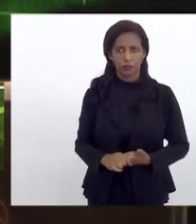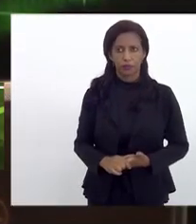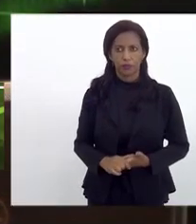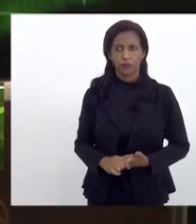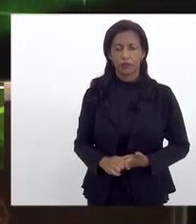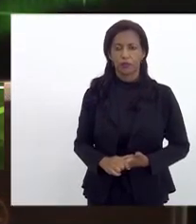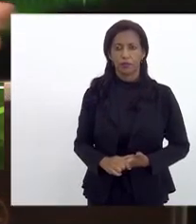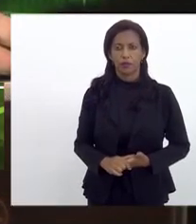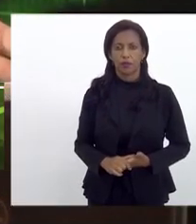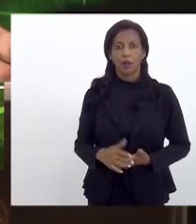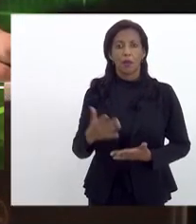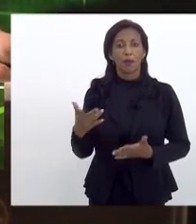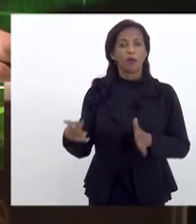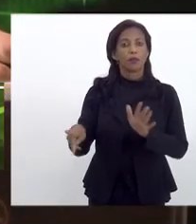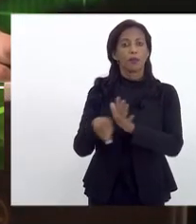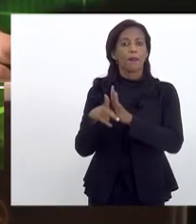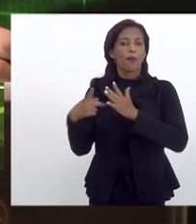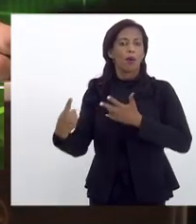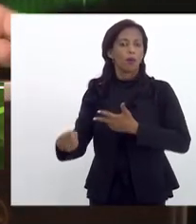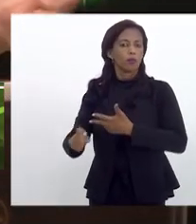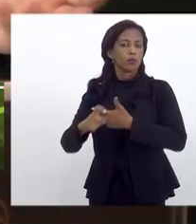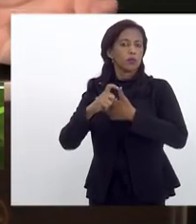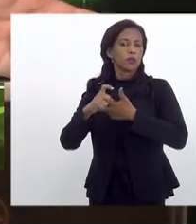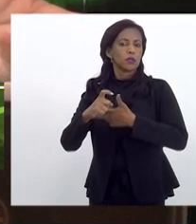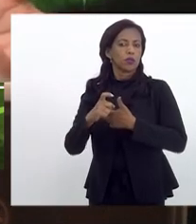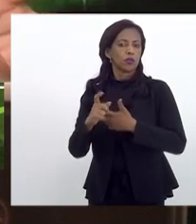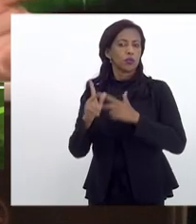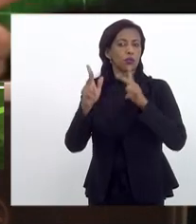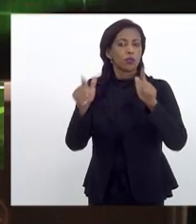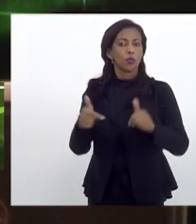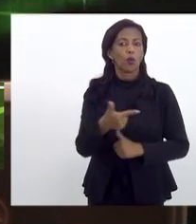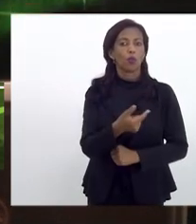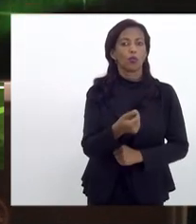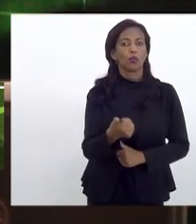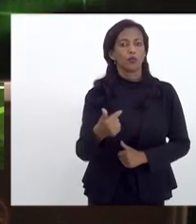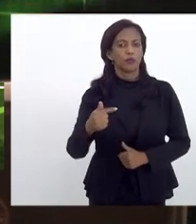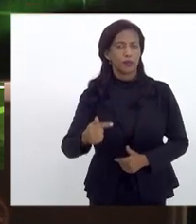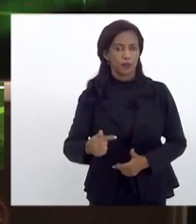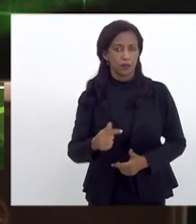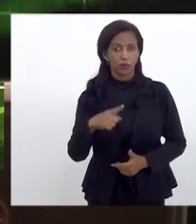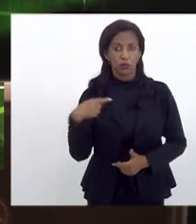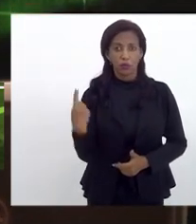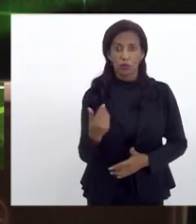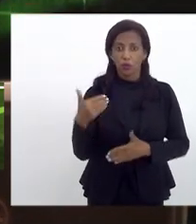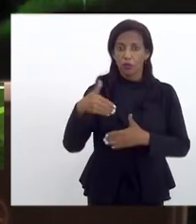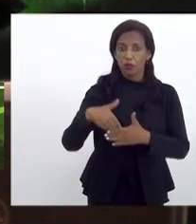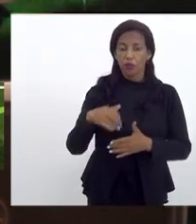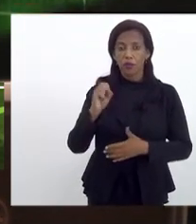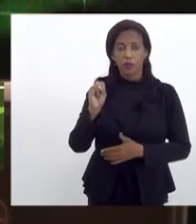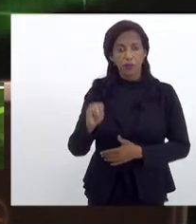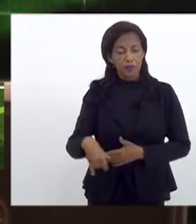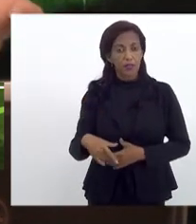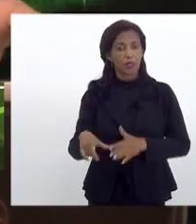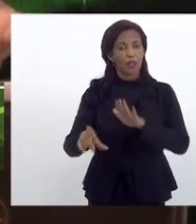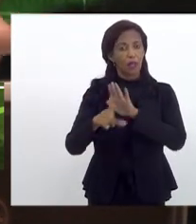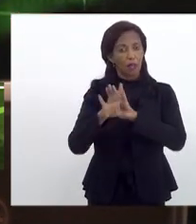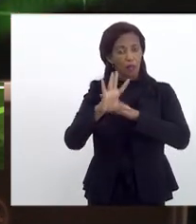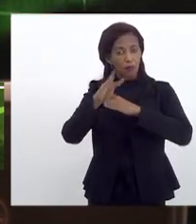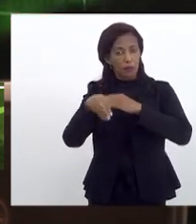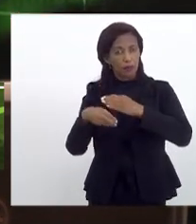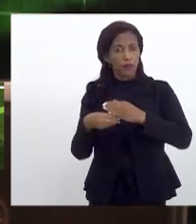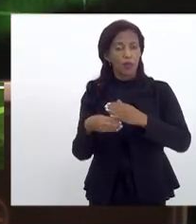É Do executivo Como foi em 17 Nós votamos sim As leis aqui Pra adesão